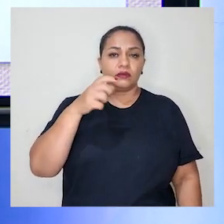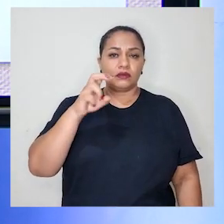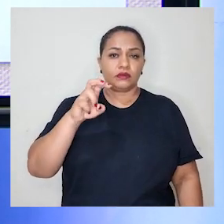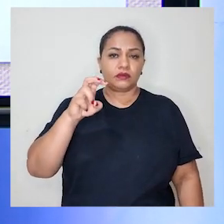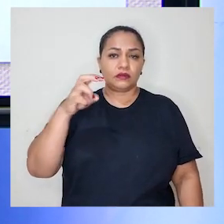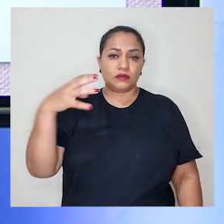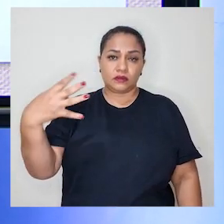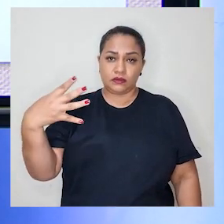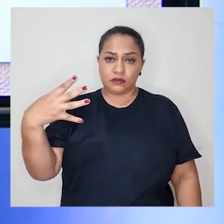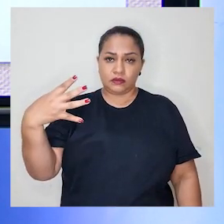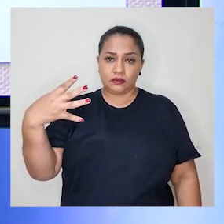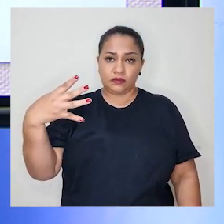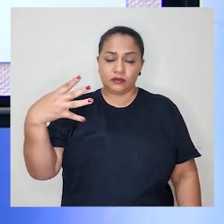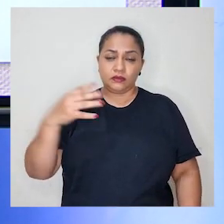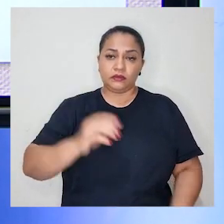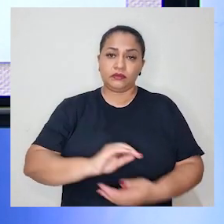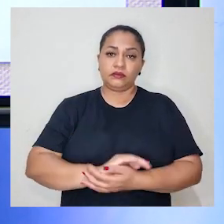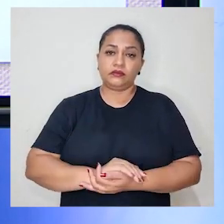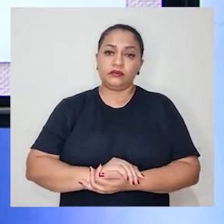4.254.